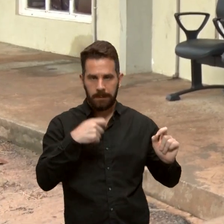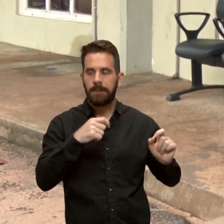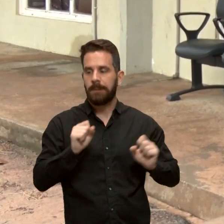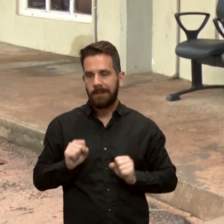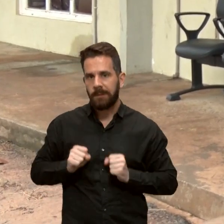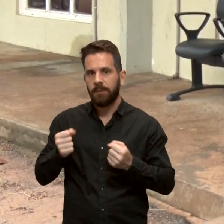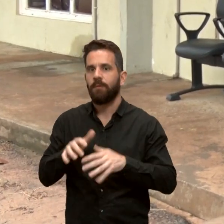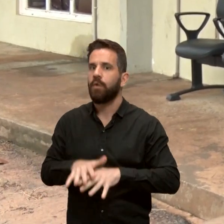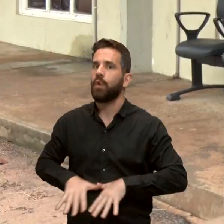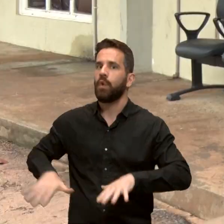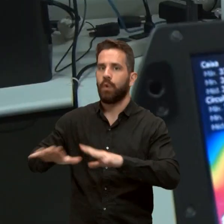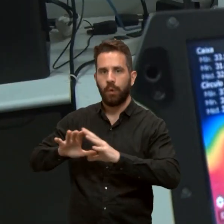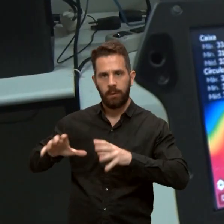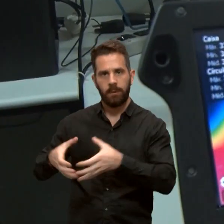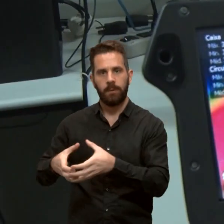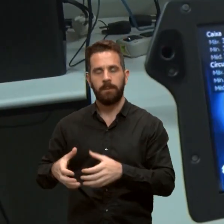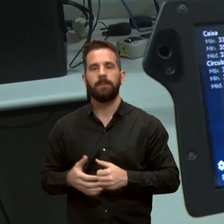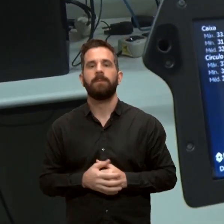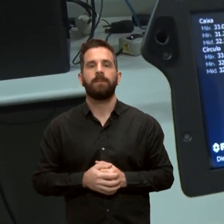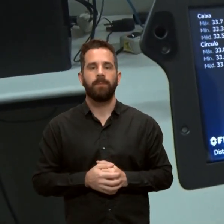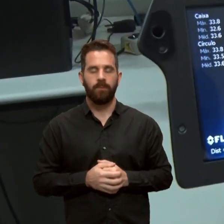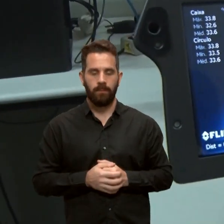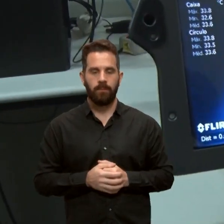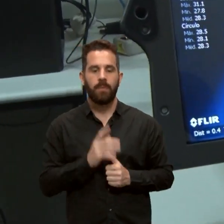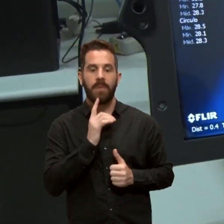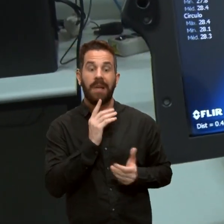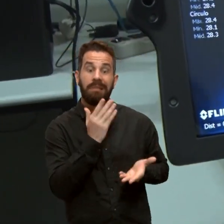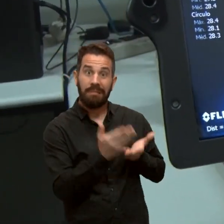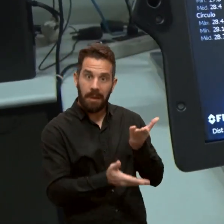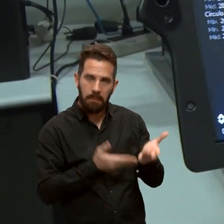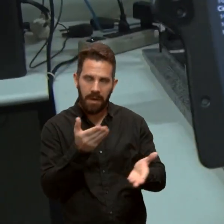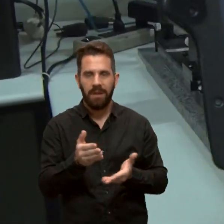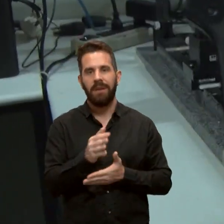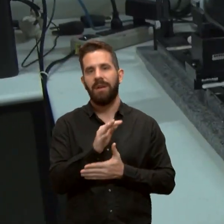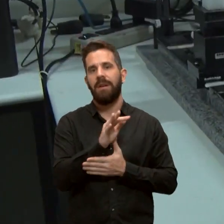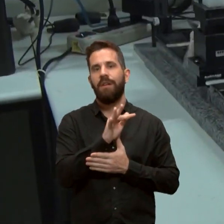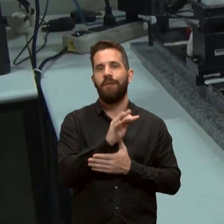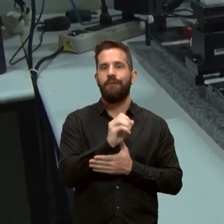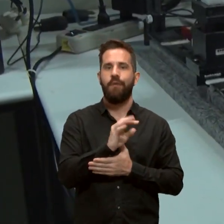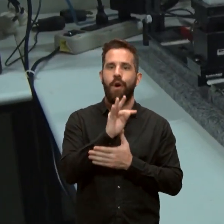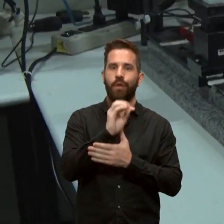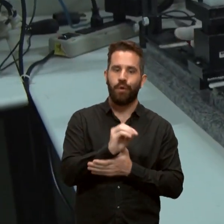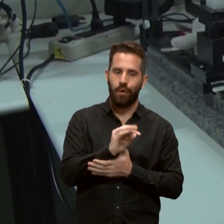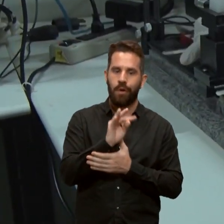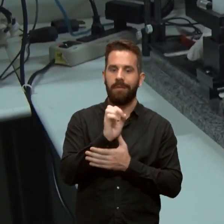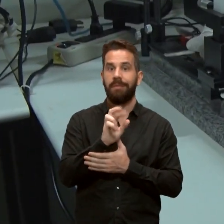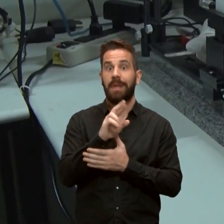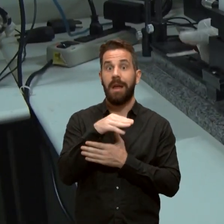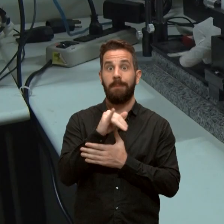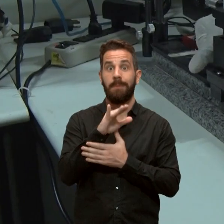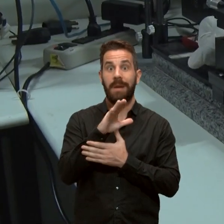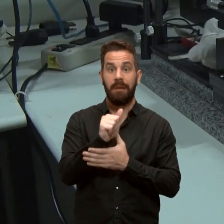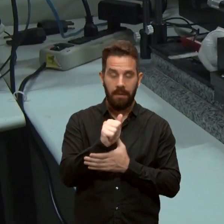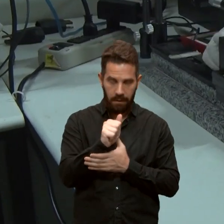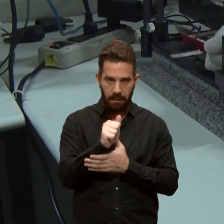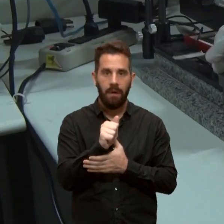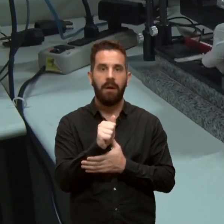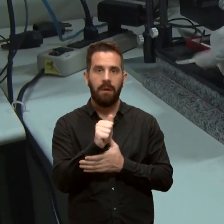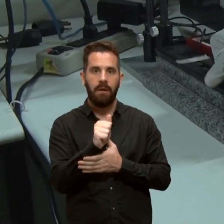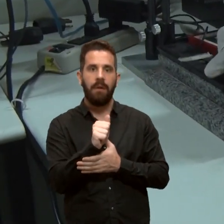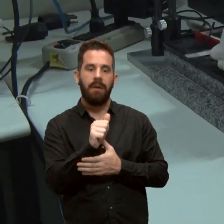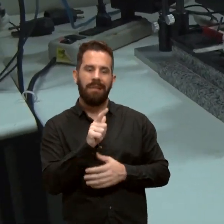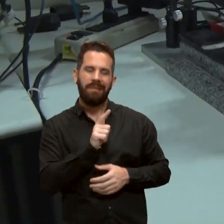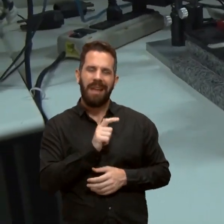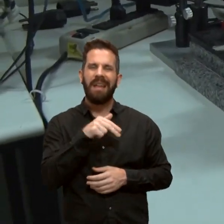de todos os lados. A terapia fototérmica com nanopartículas é um tratamento menos invasivo